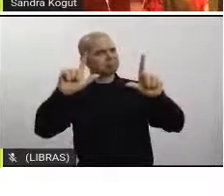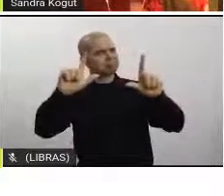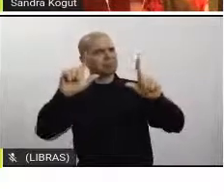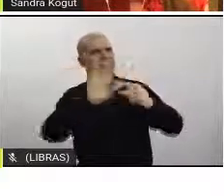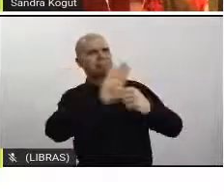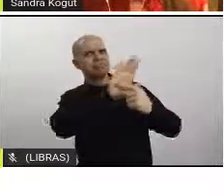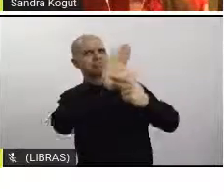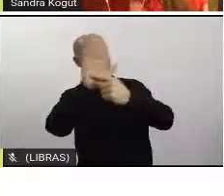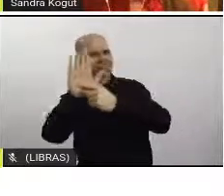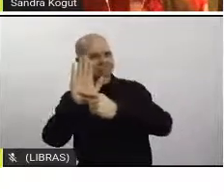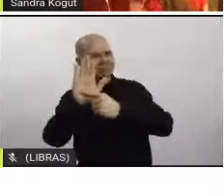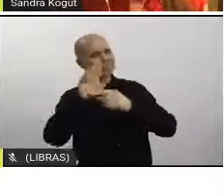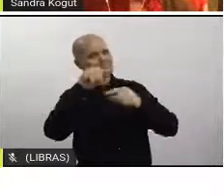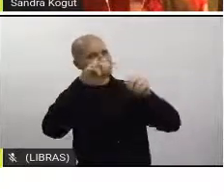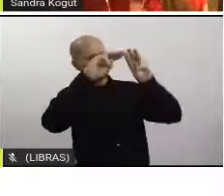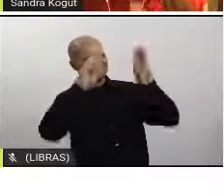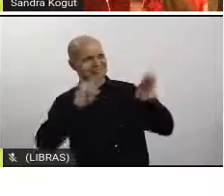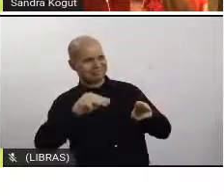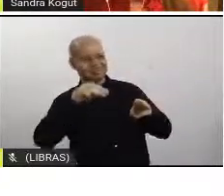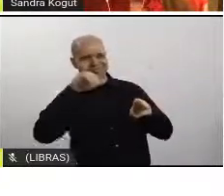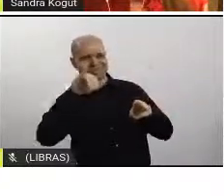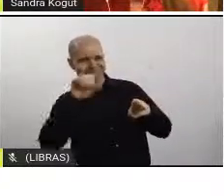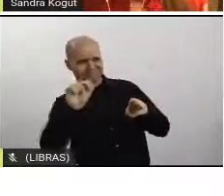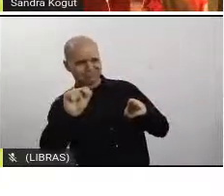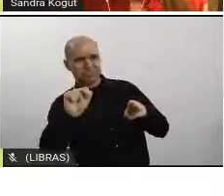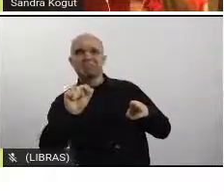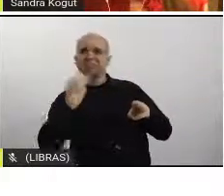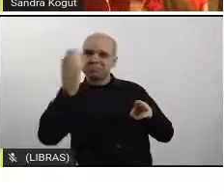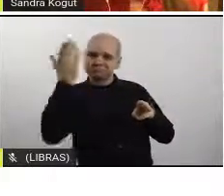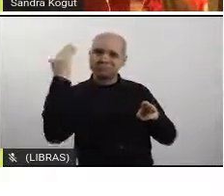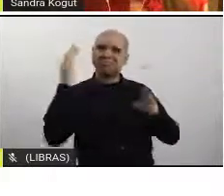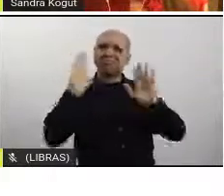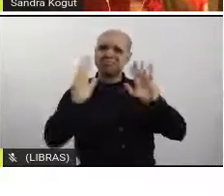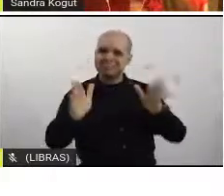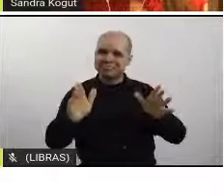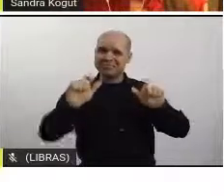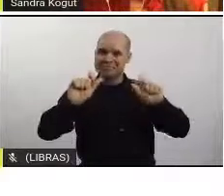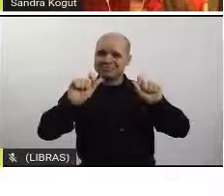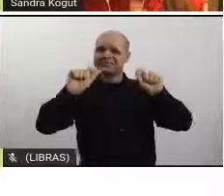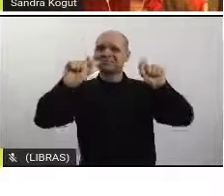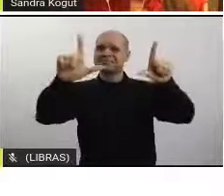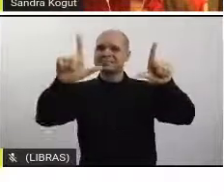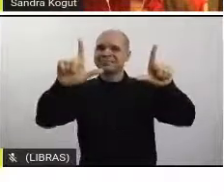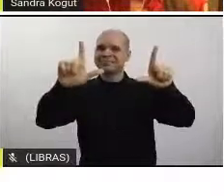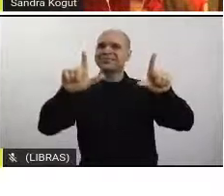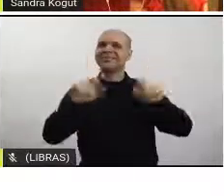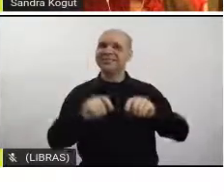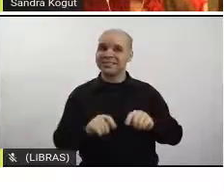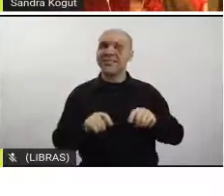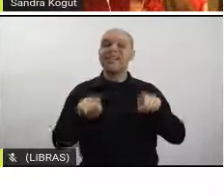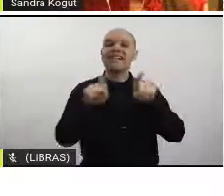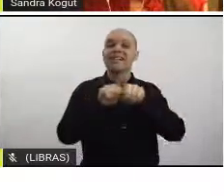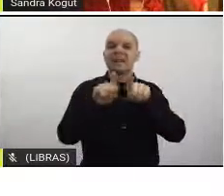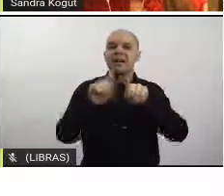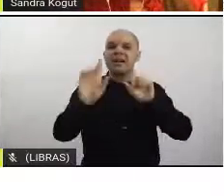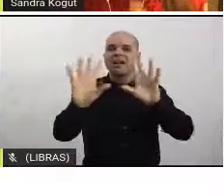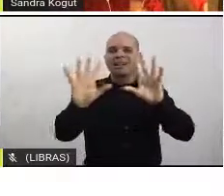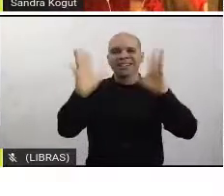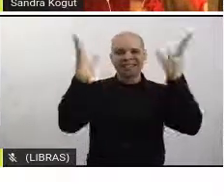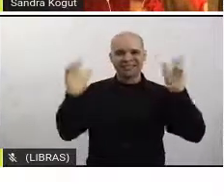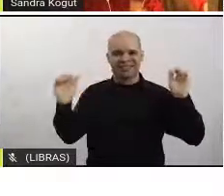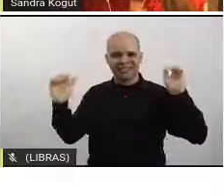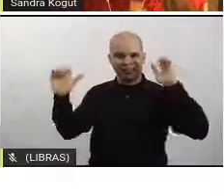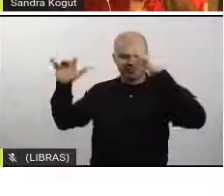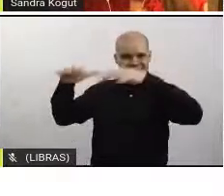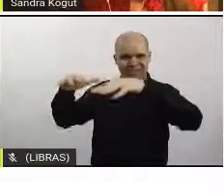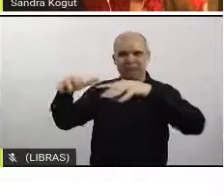no Museu da Imagem e do Som, e acho que esse vídeo foi exibido, além do Vídeo Brasil, em festivais, acho que eu vi que era na